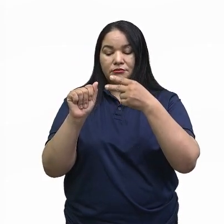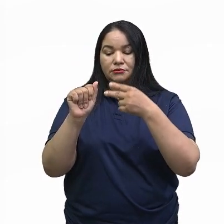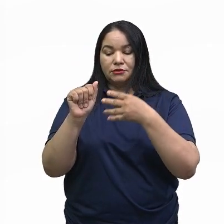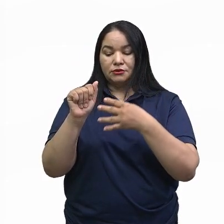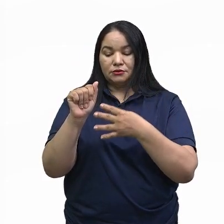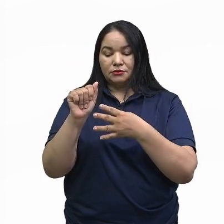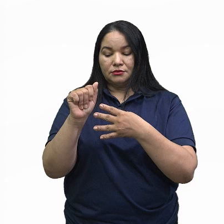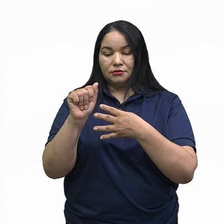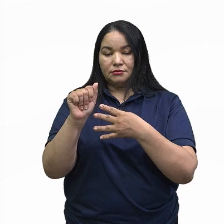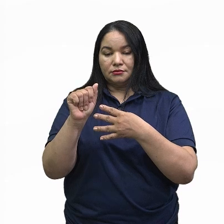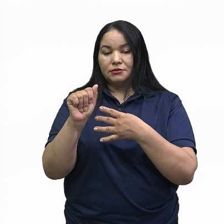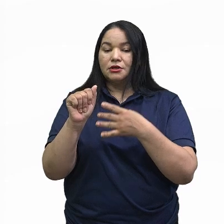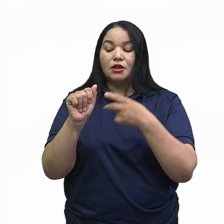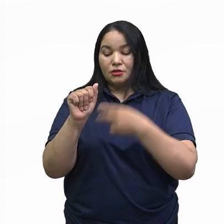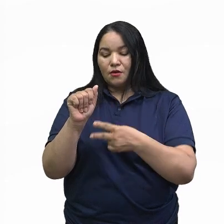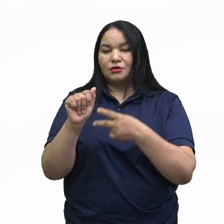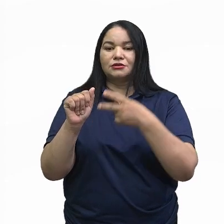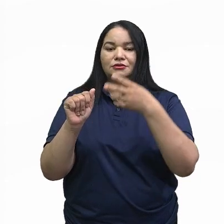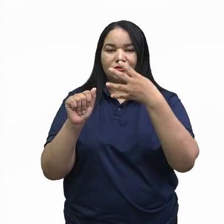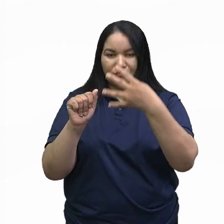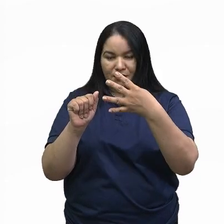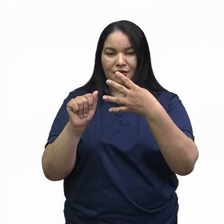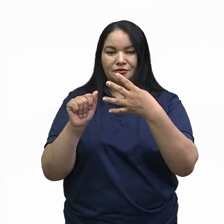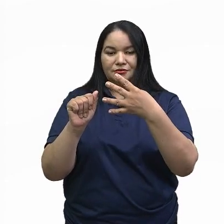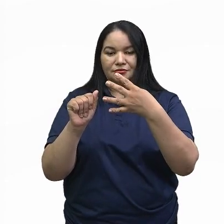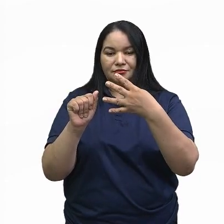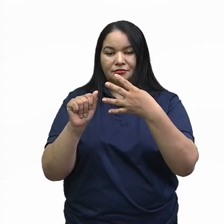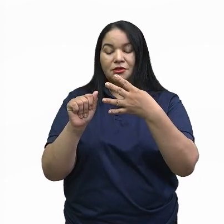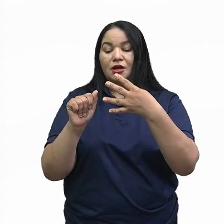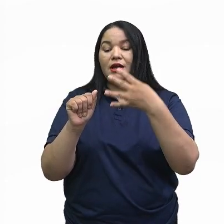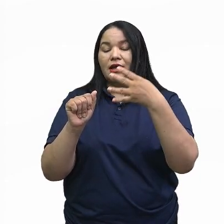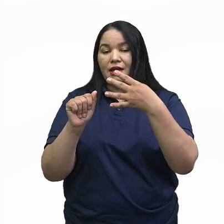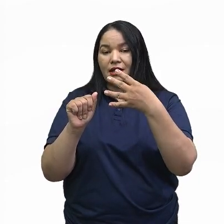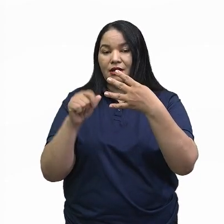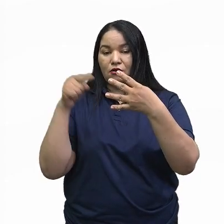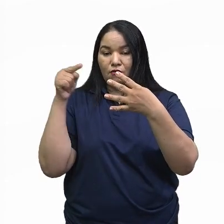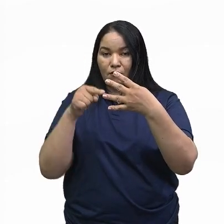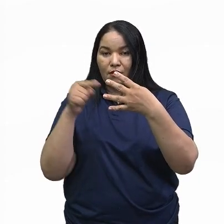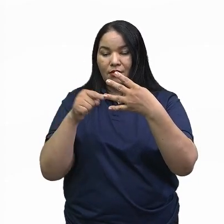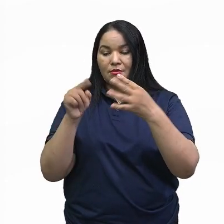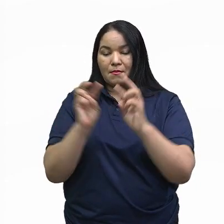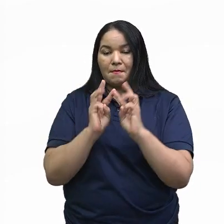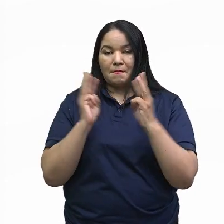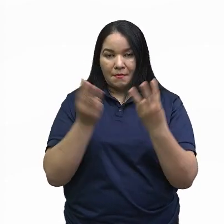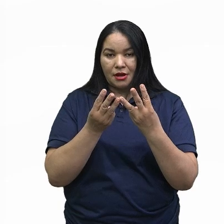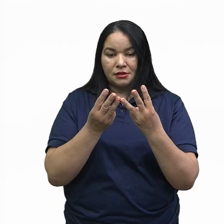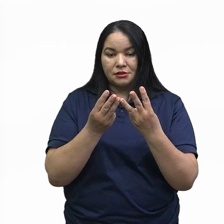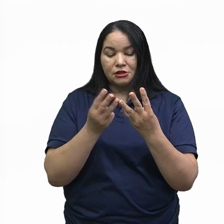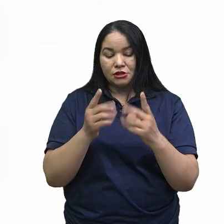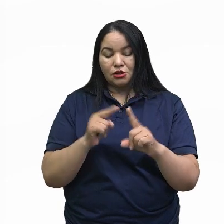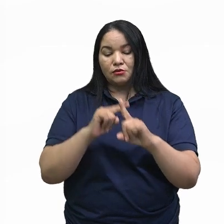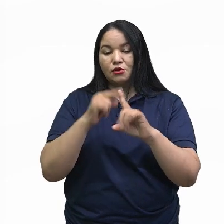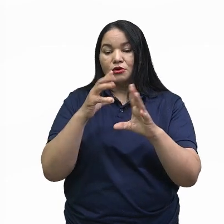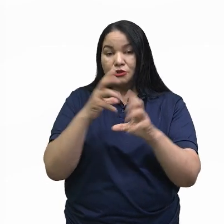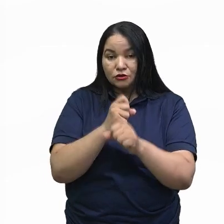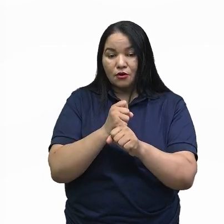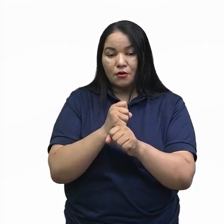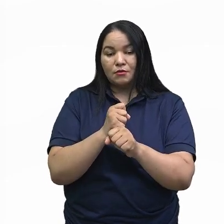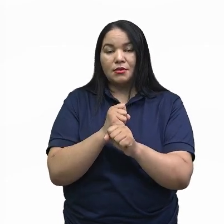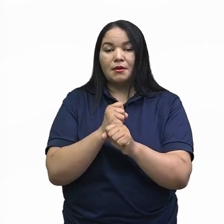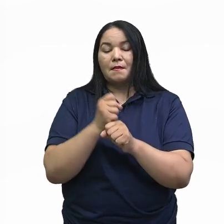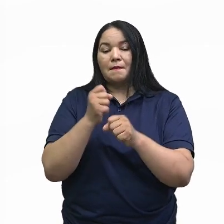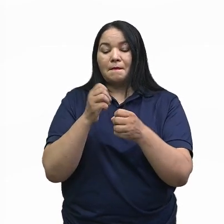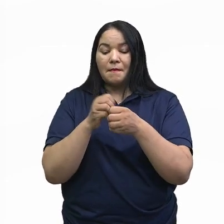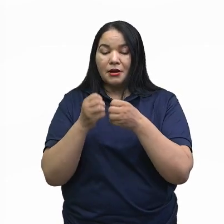número 4 em cima. Lembrando que o número de cima é o número de massa, então o somatório das partículas, né, dentro desse núcleo,